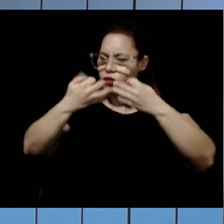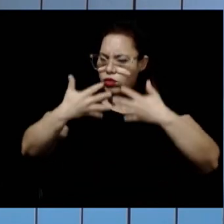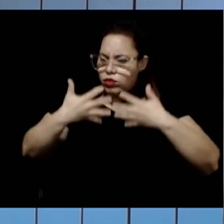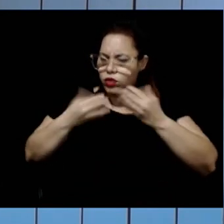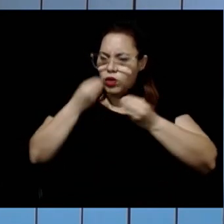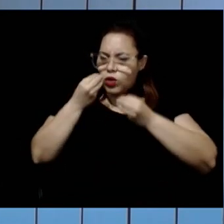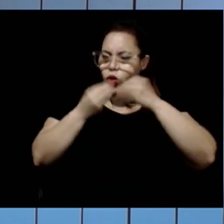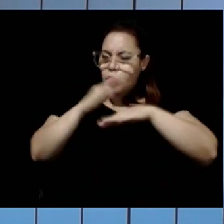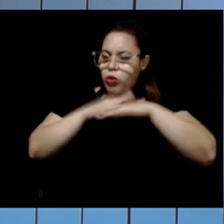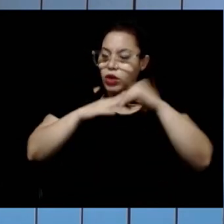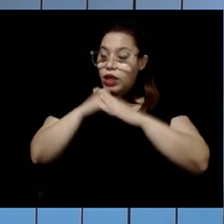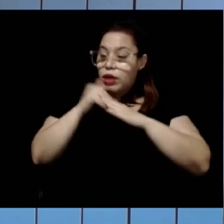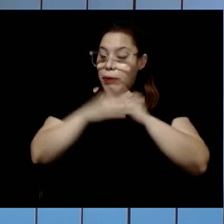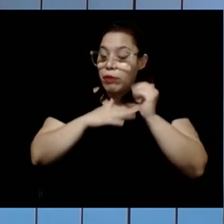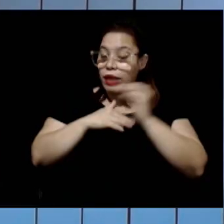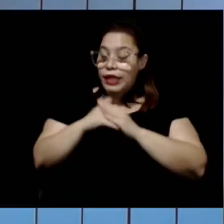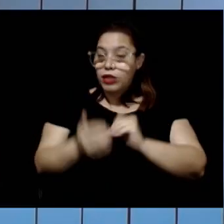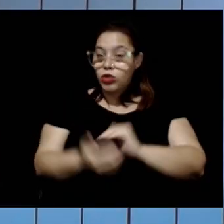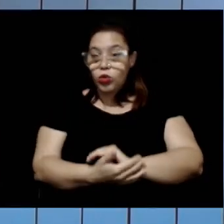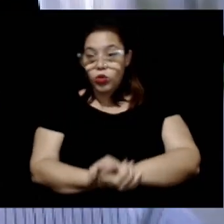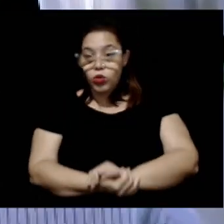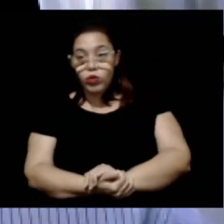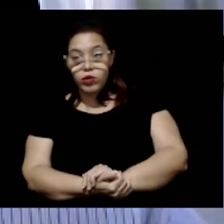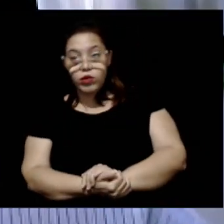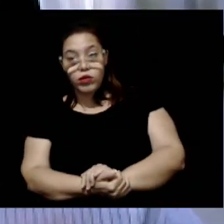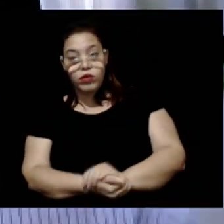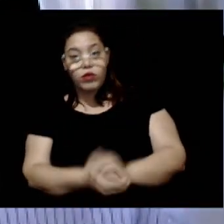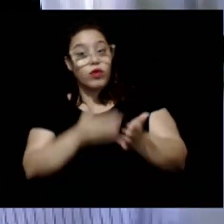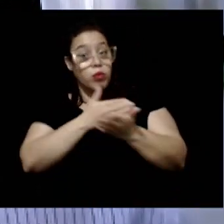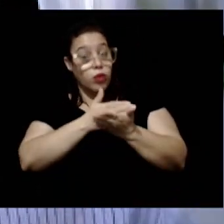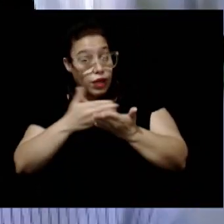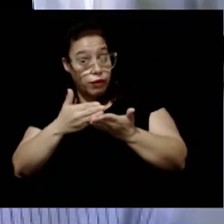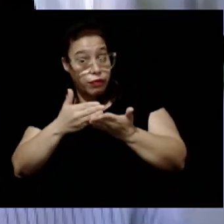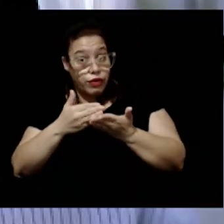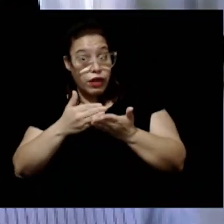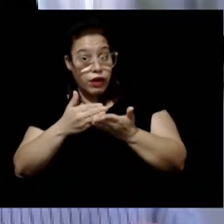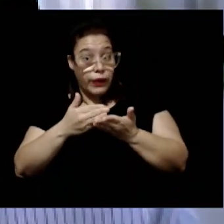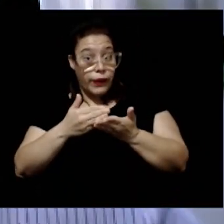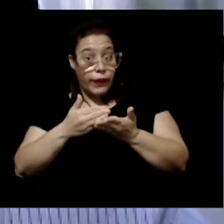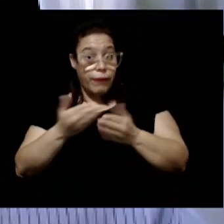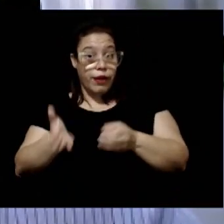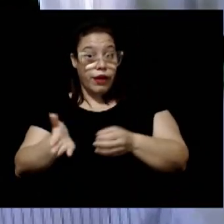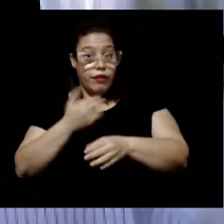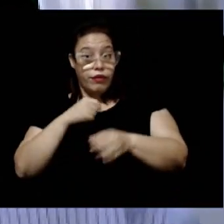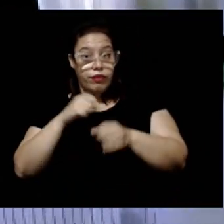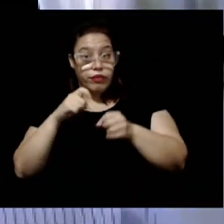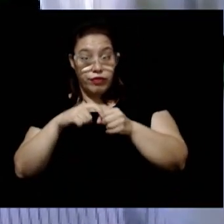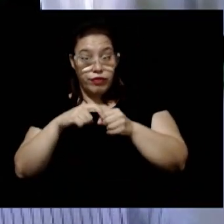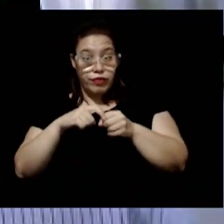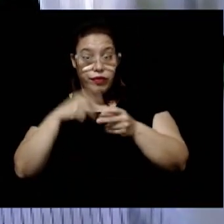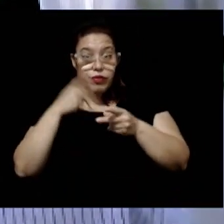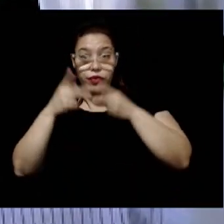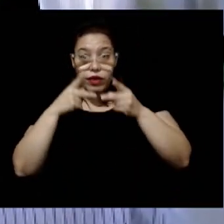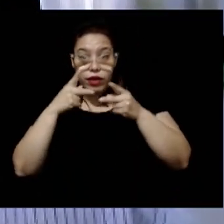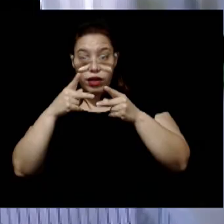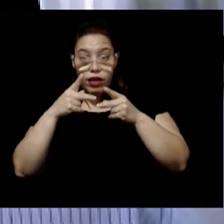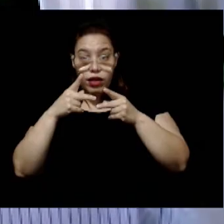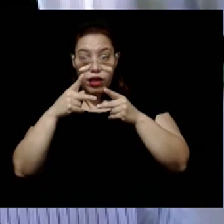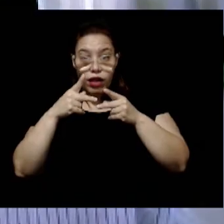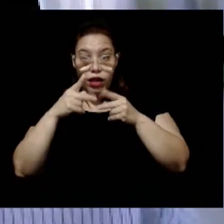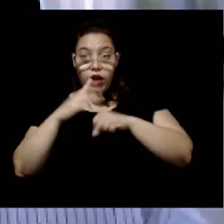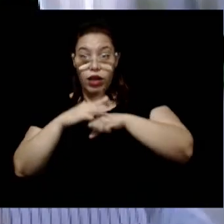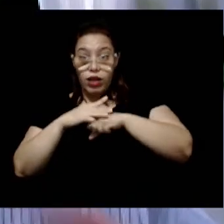tratamento. Então, vamos lá. Vamos voltar àquela questão de que o tratamento depende da doença,